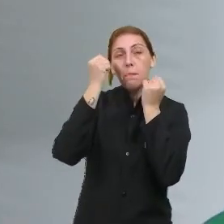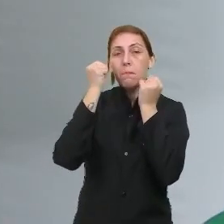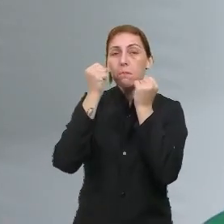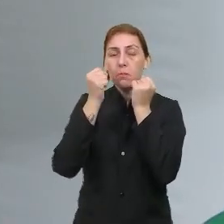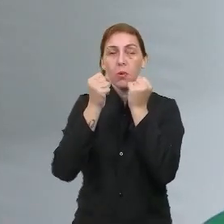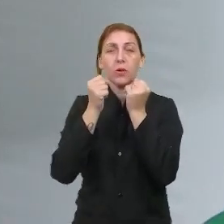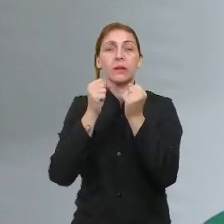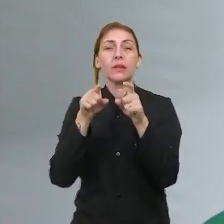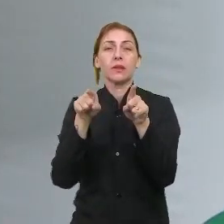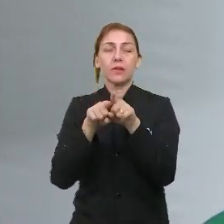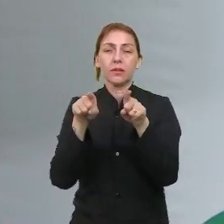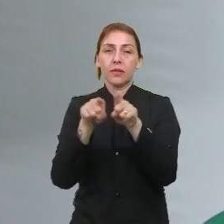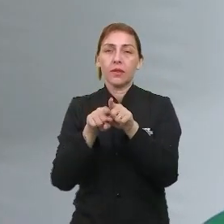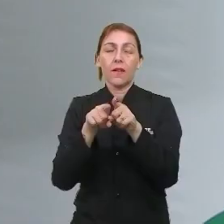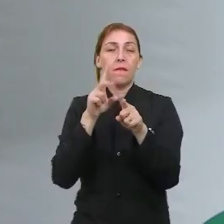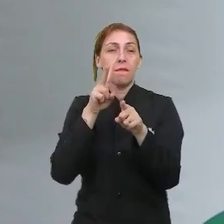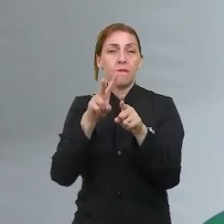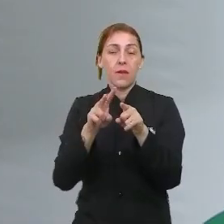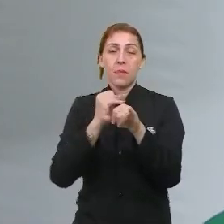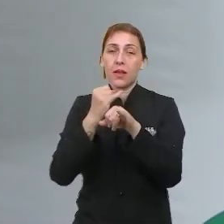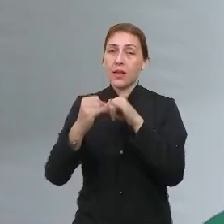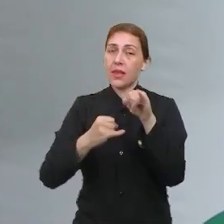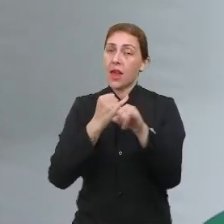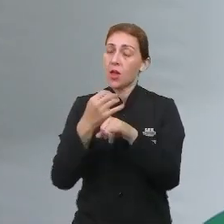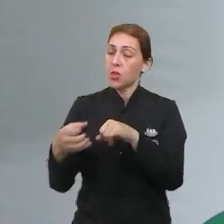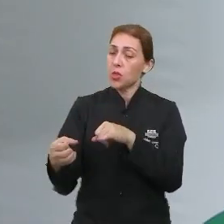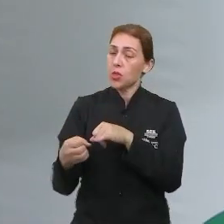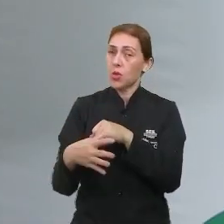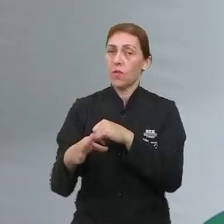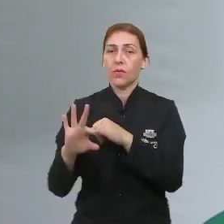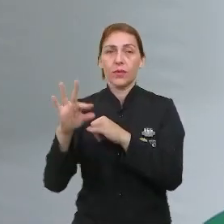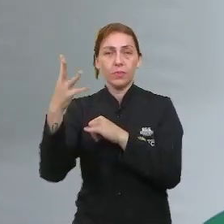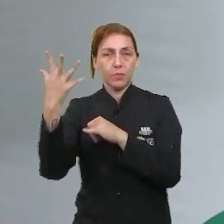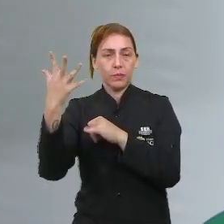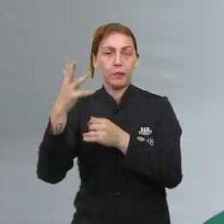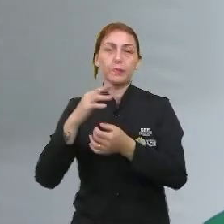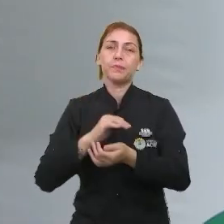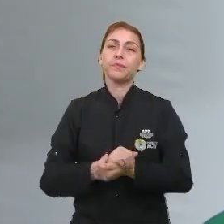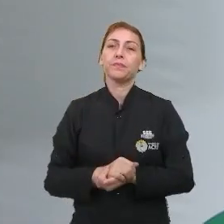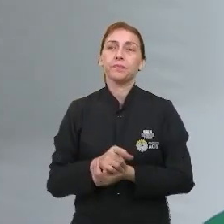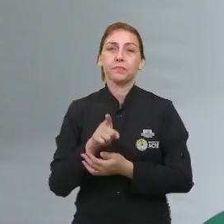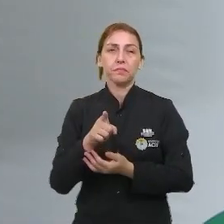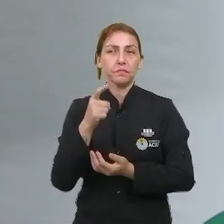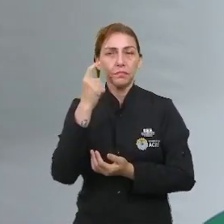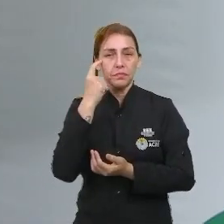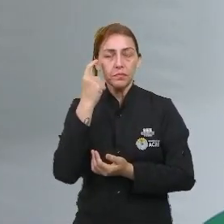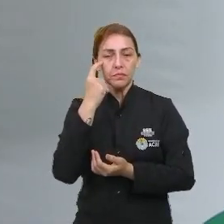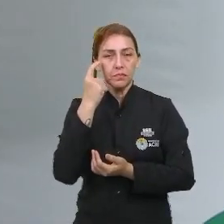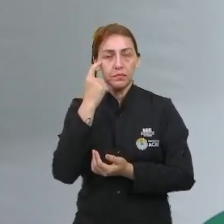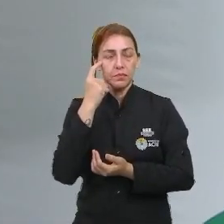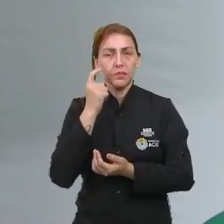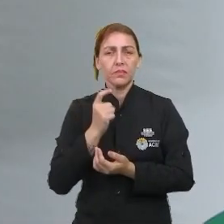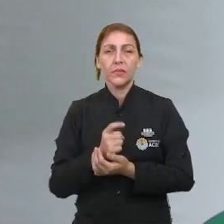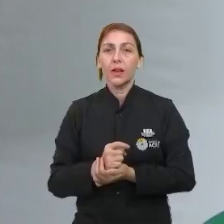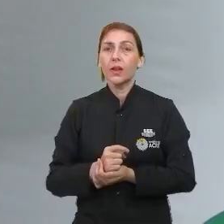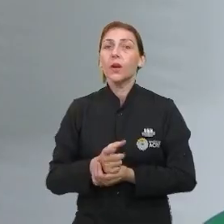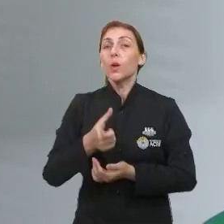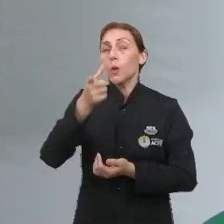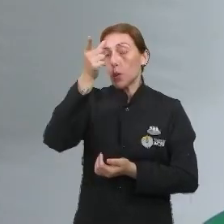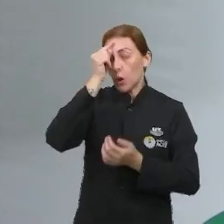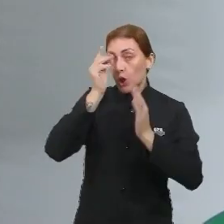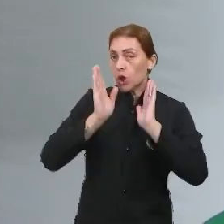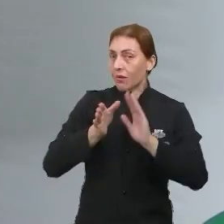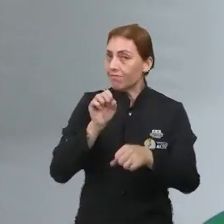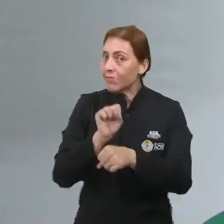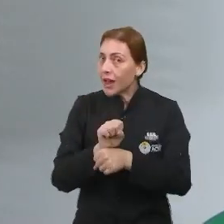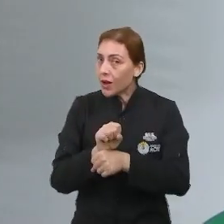acessados remotamente. É uma nova realidade. Aí você pensa assim, já